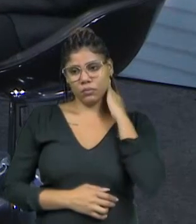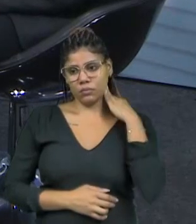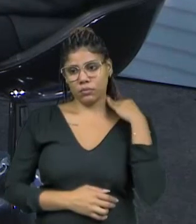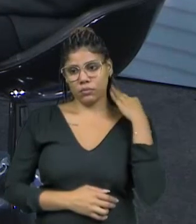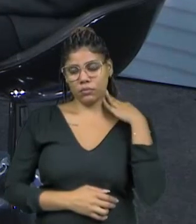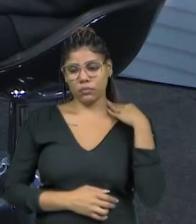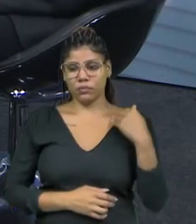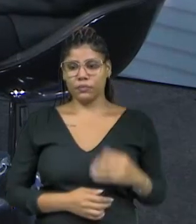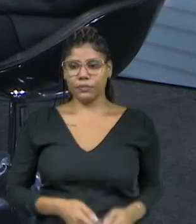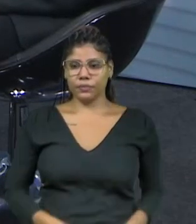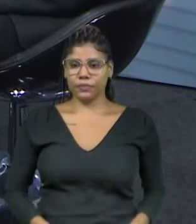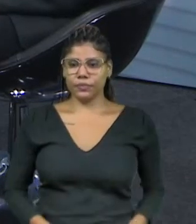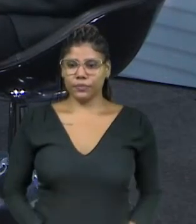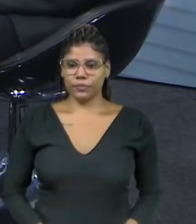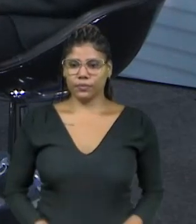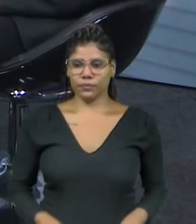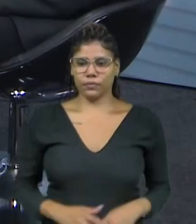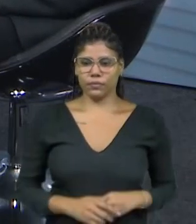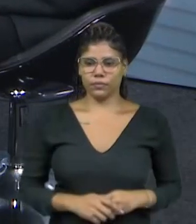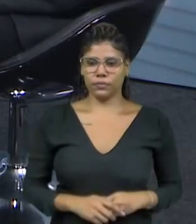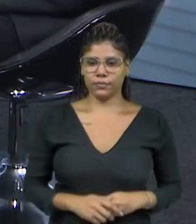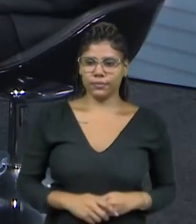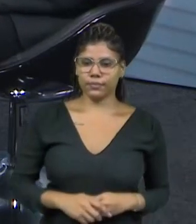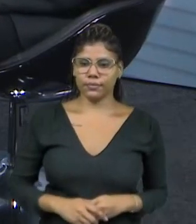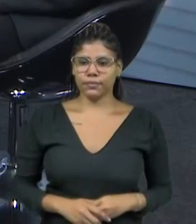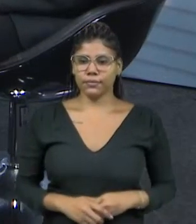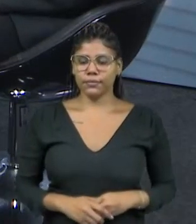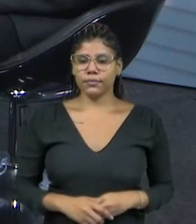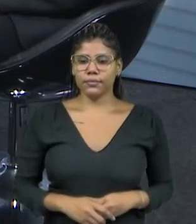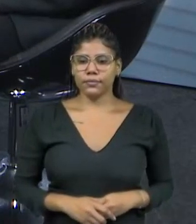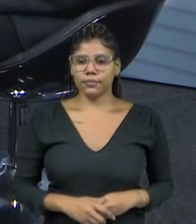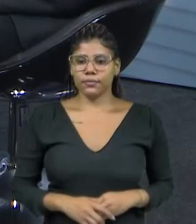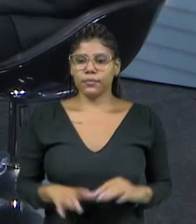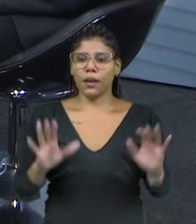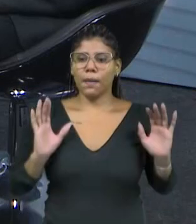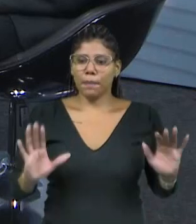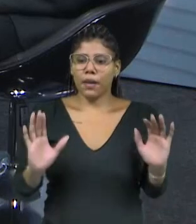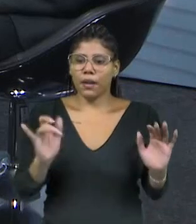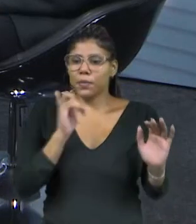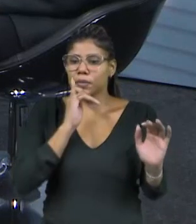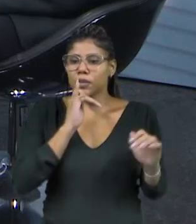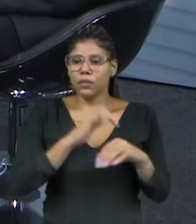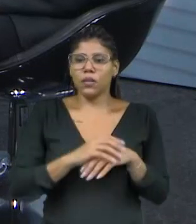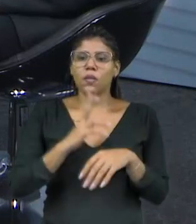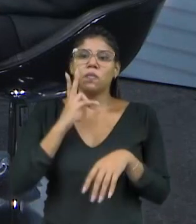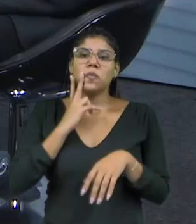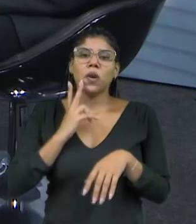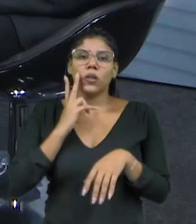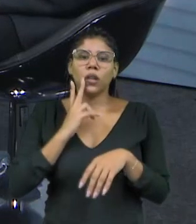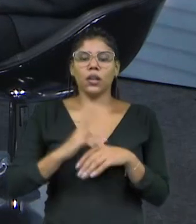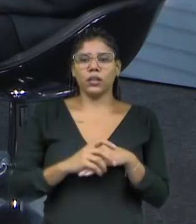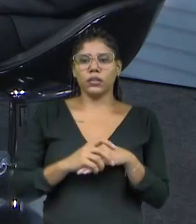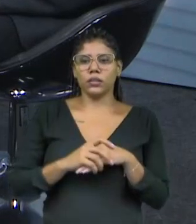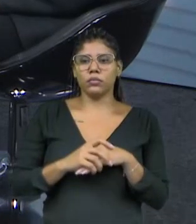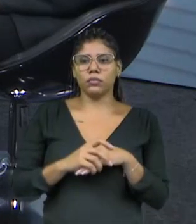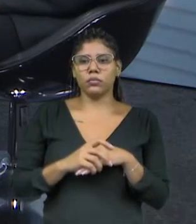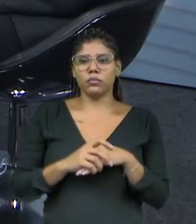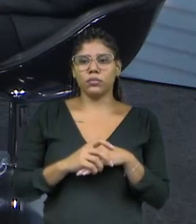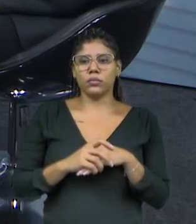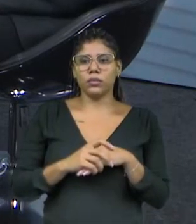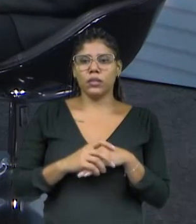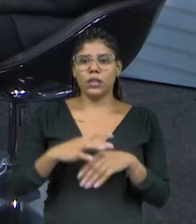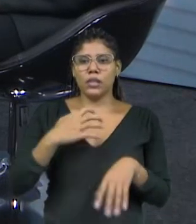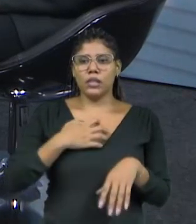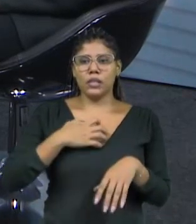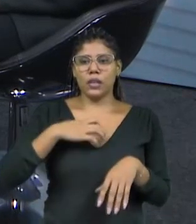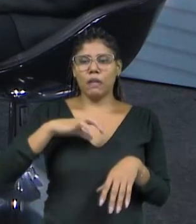cidade melhorou sua infraestrutura, uma beira-mar bonita, etc. Mas era o seguinte, Fortaleza ia para a feira, ia vender Fortaleza, Salvador ia